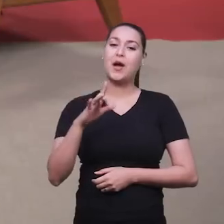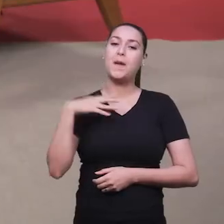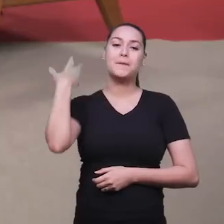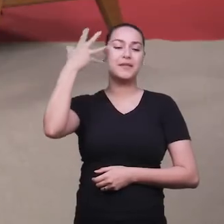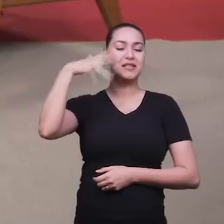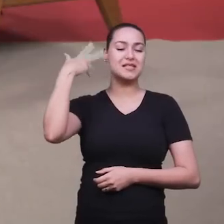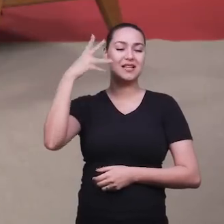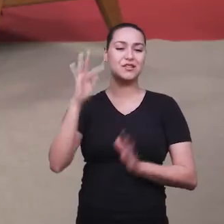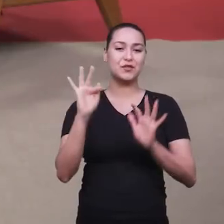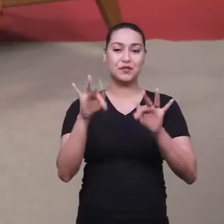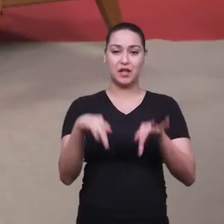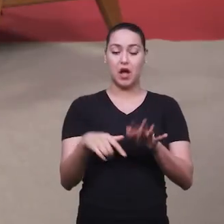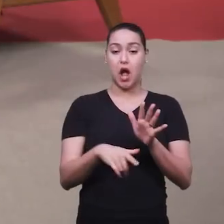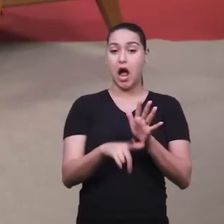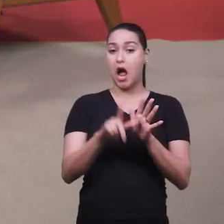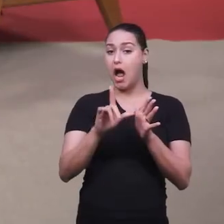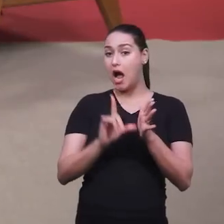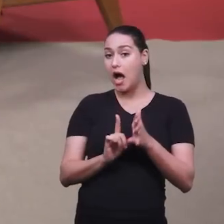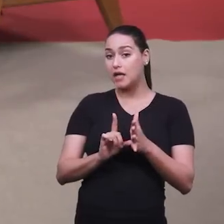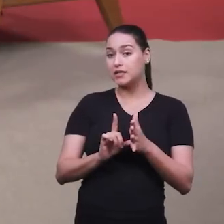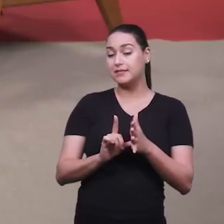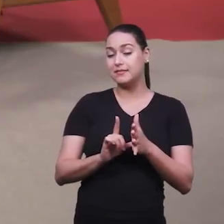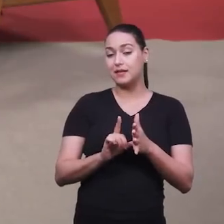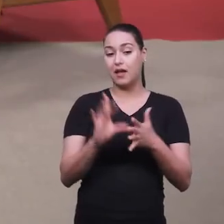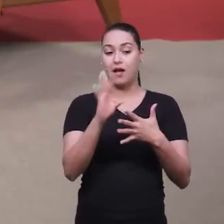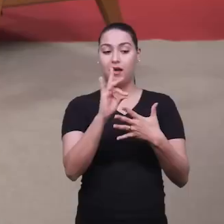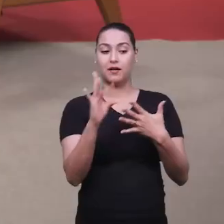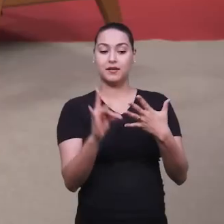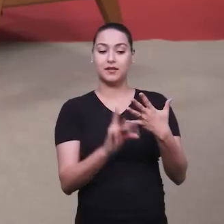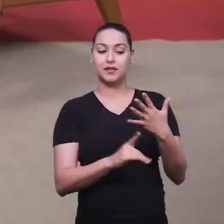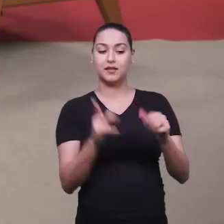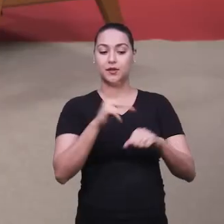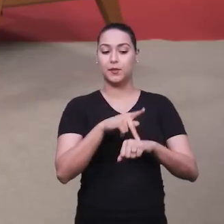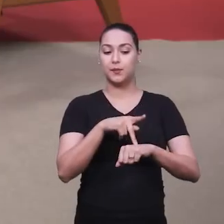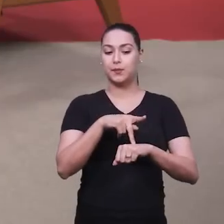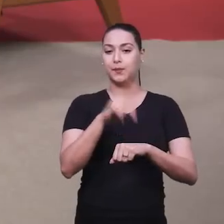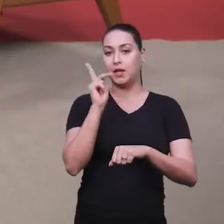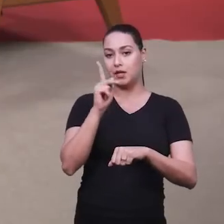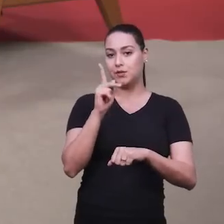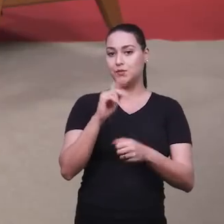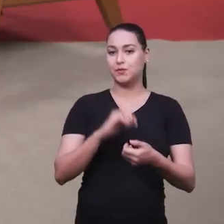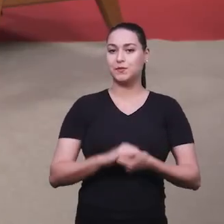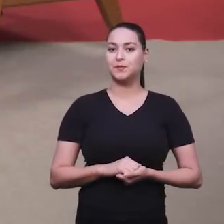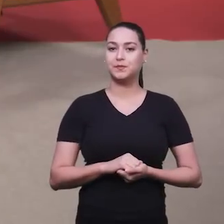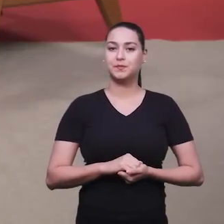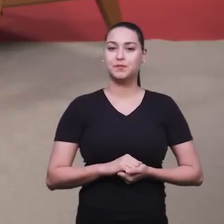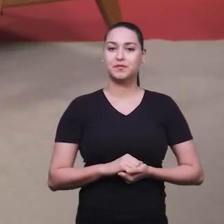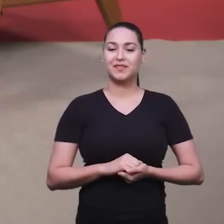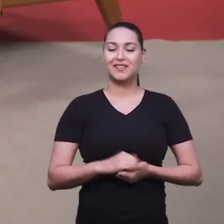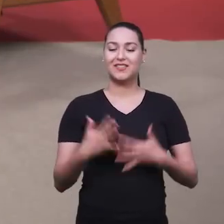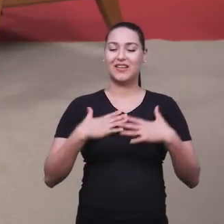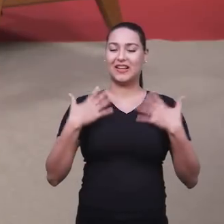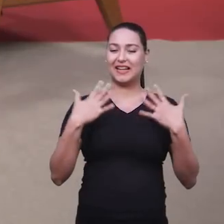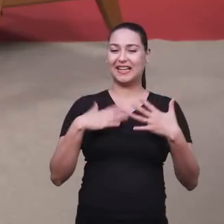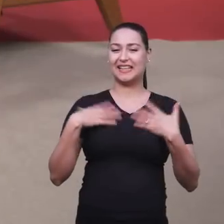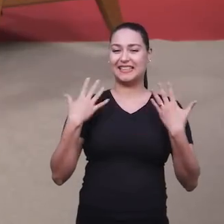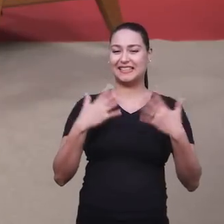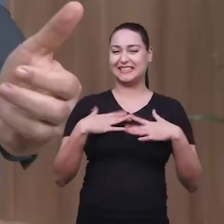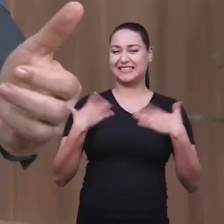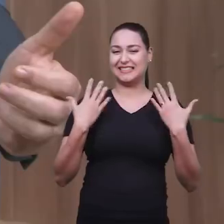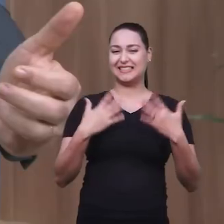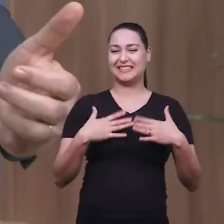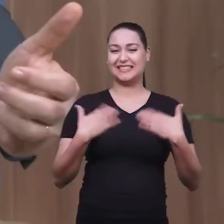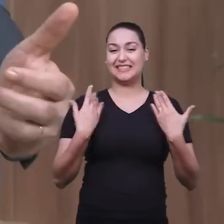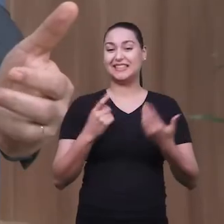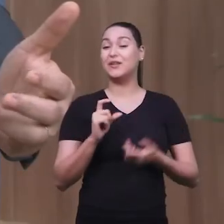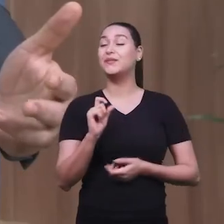palavra final para os irmãos. Antes, contudo, há um aspecto na Páscoa que sempre